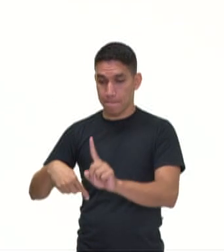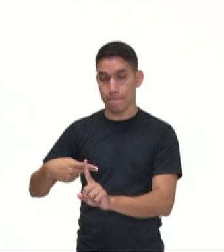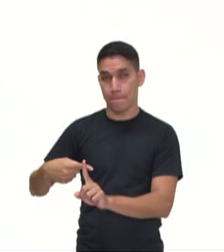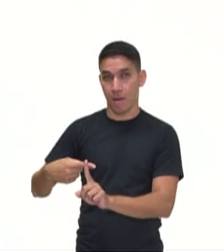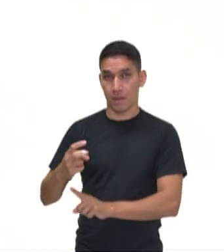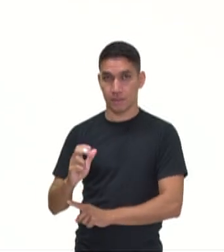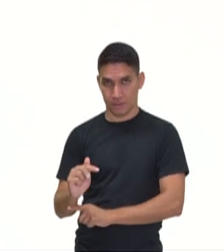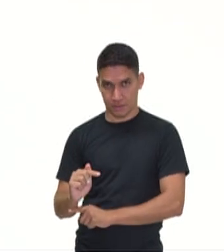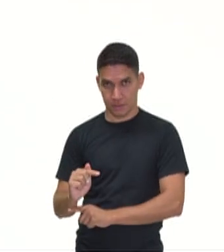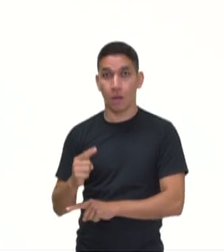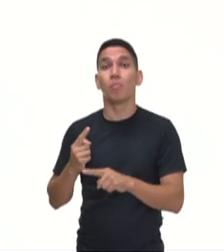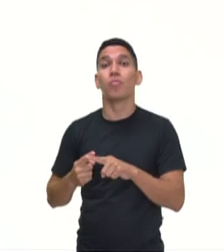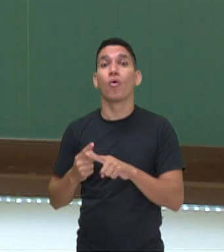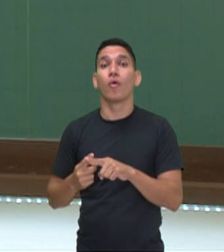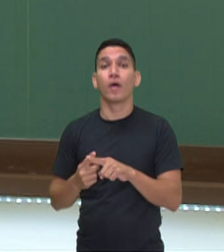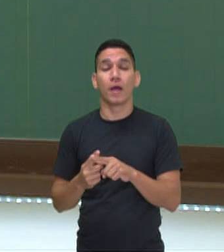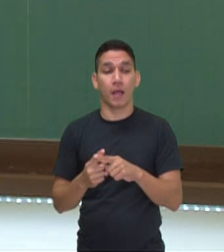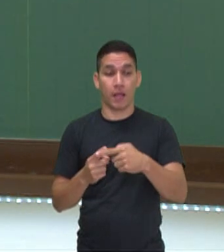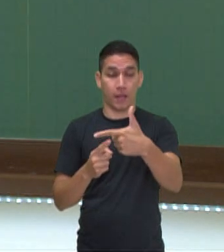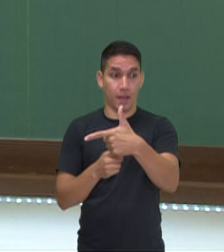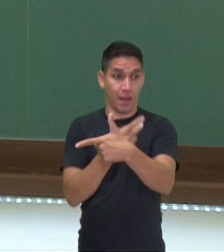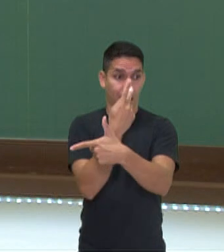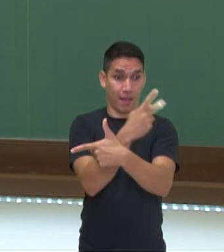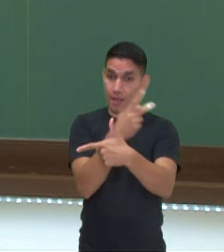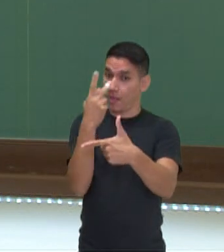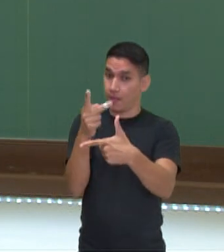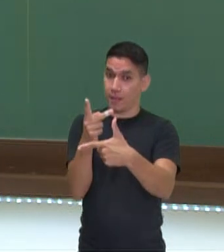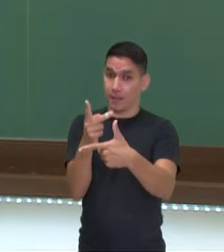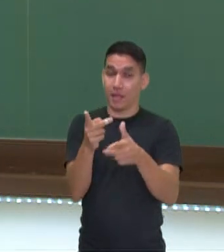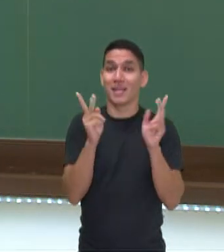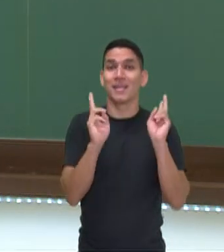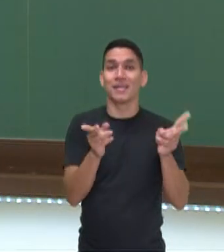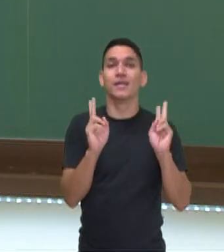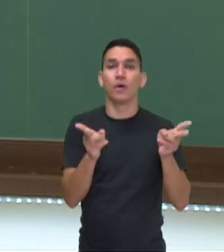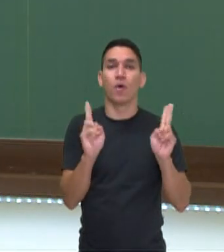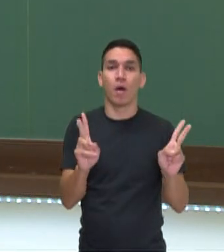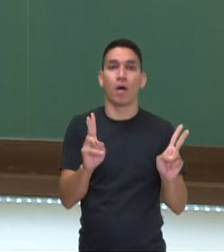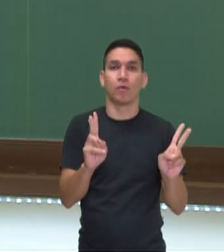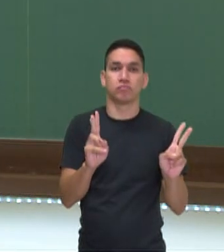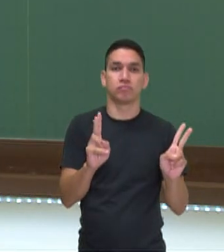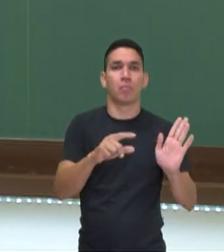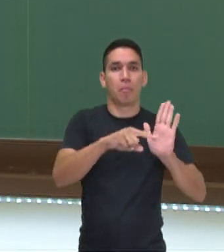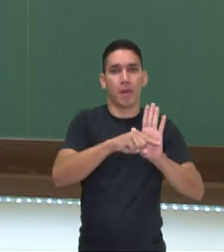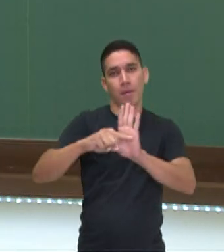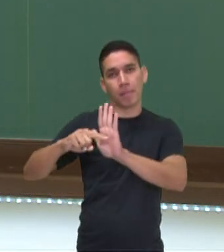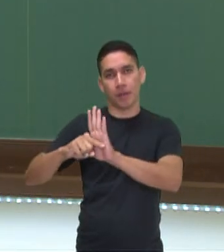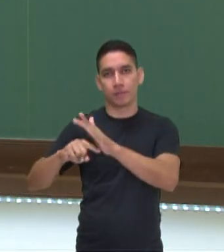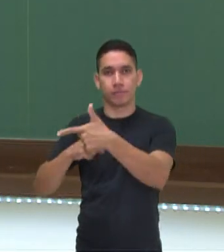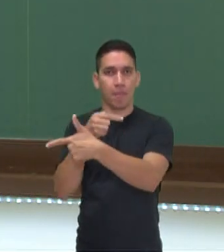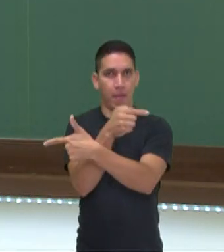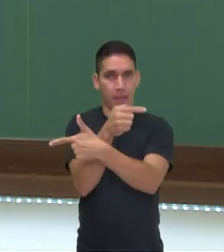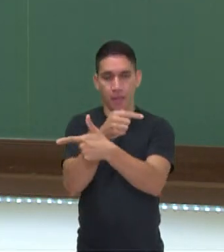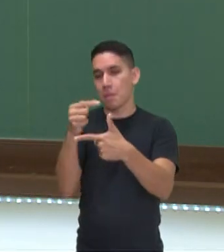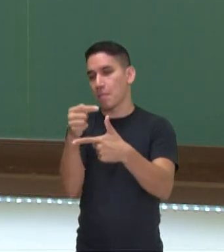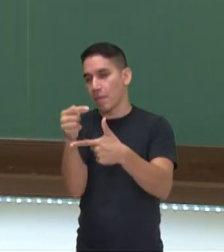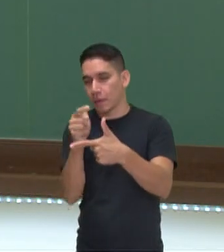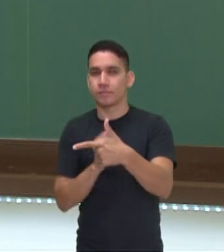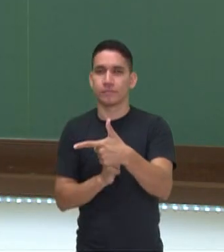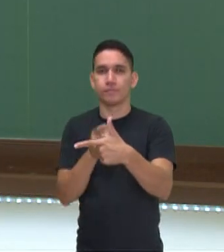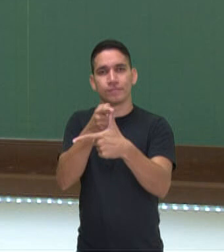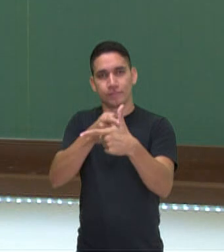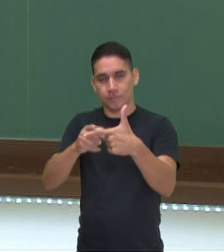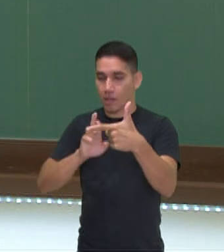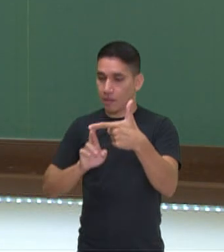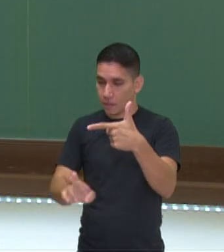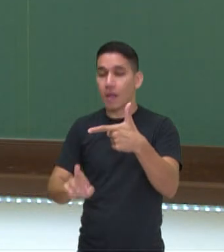dividindo dois valores com sinais iguais sinais iguais na divisão